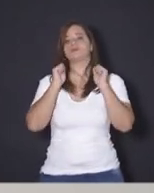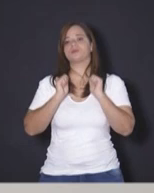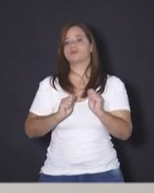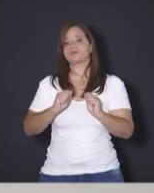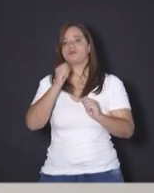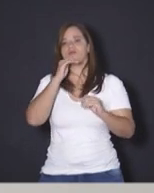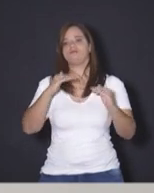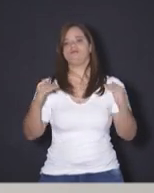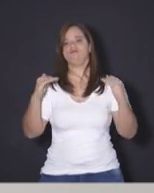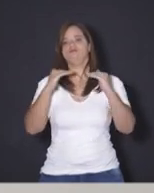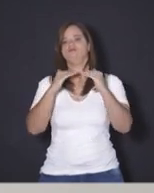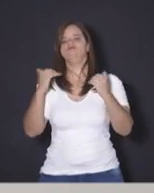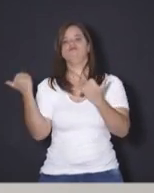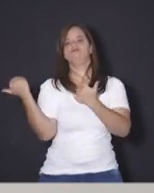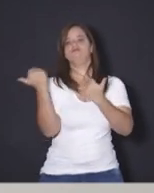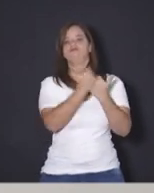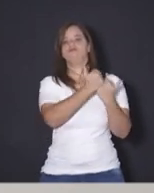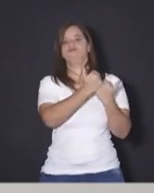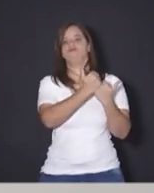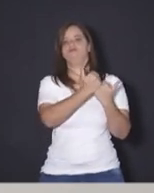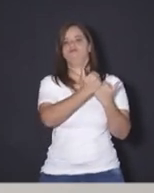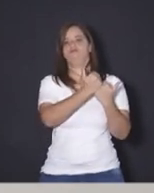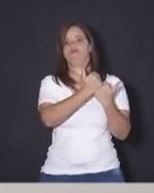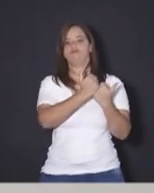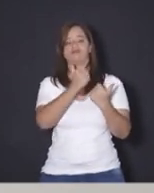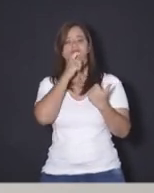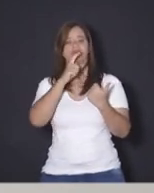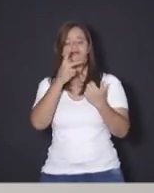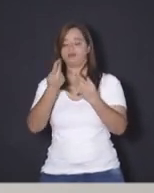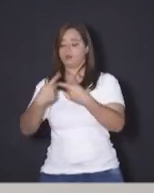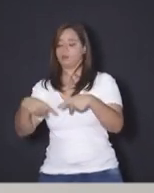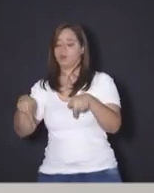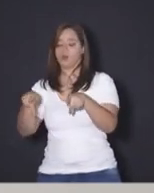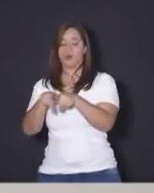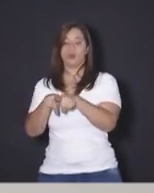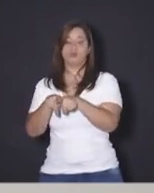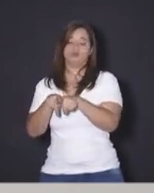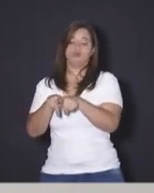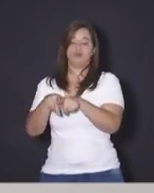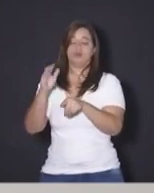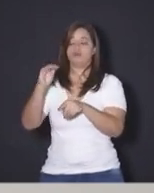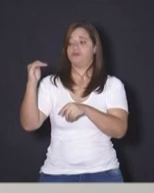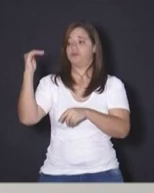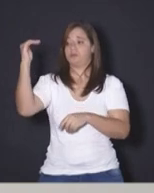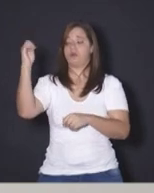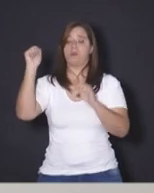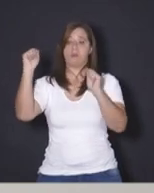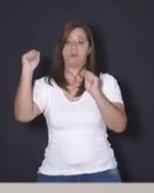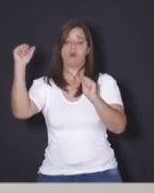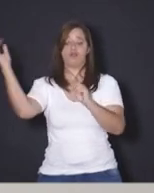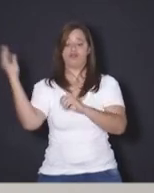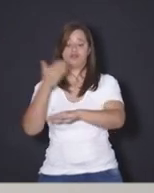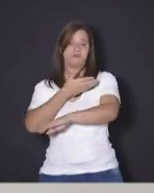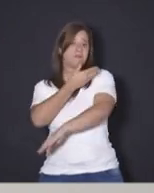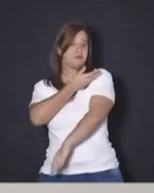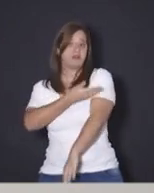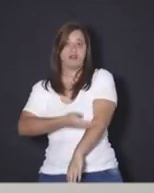dominado por outros esses povos superiores brancos